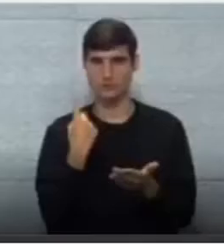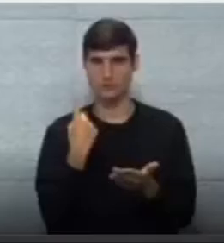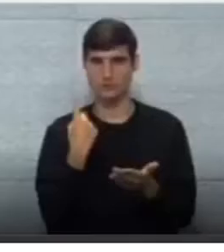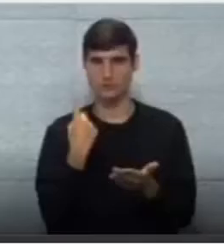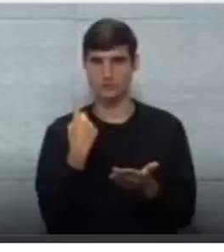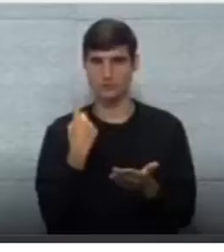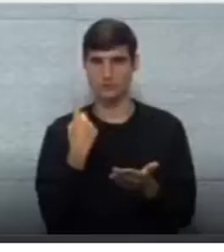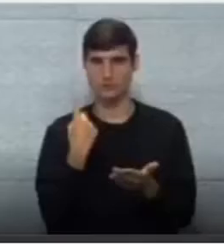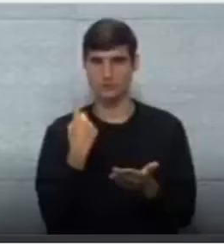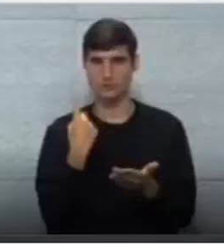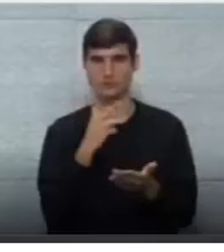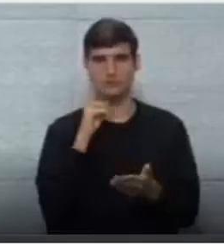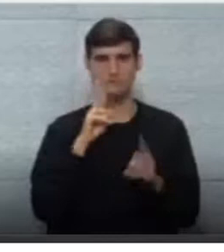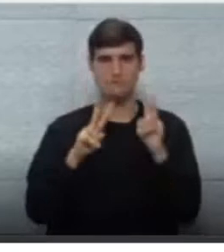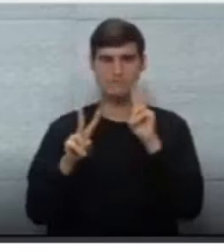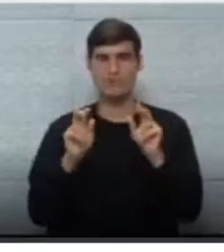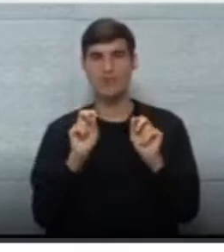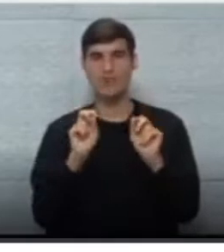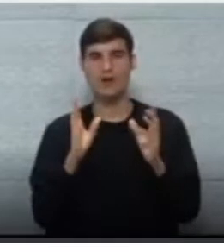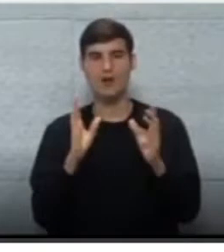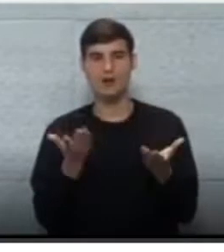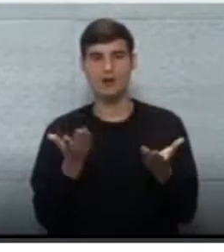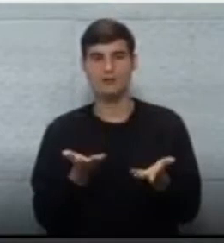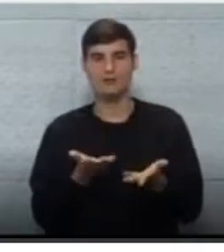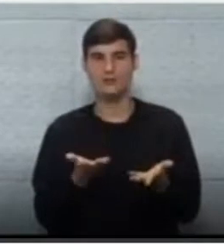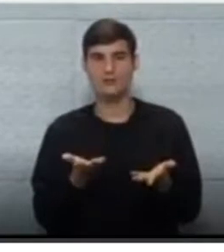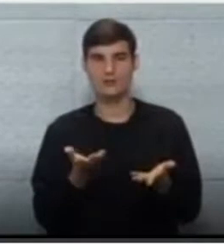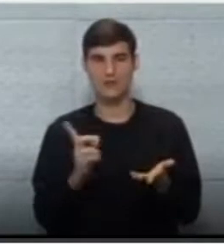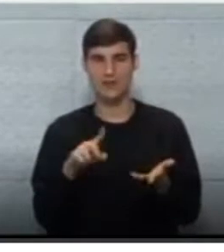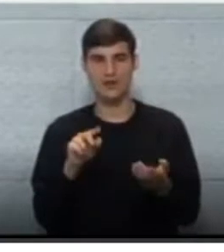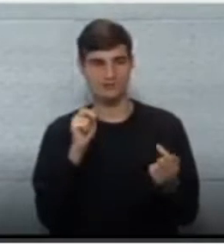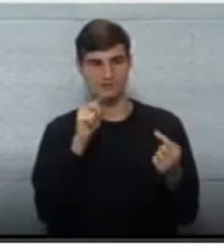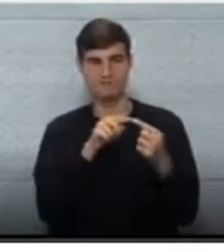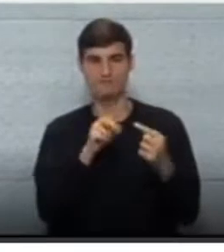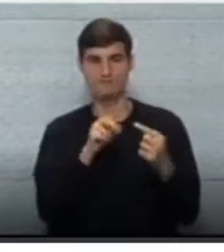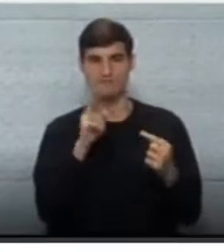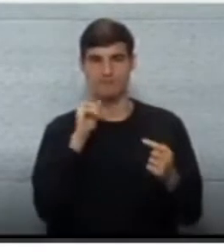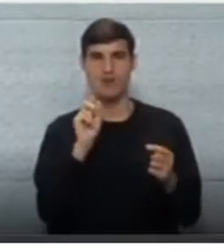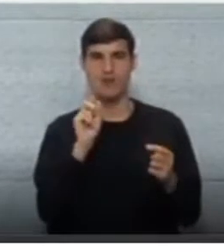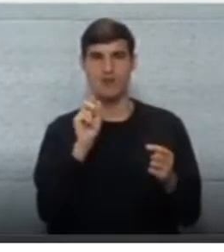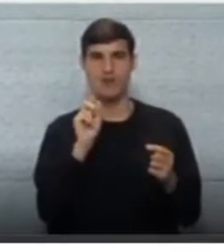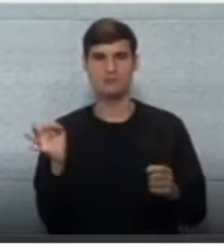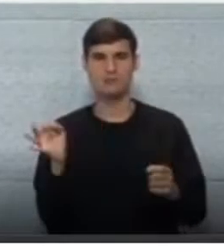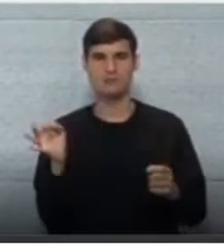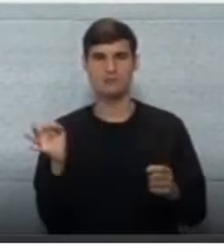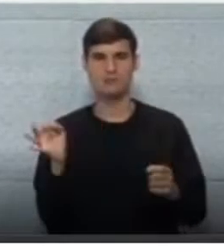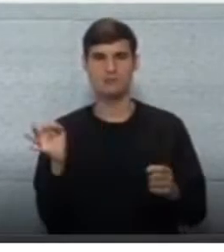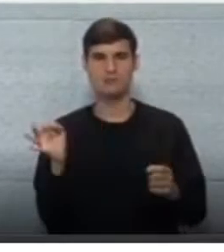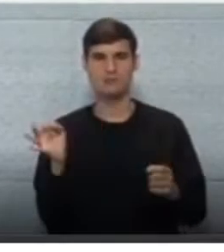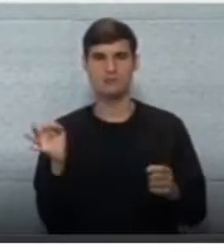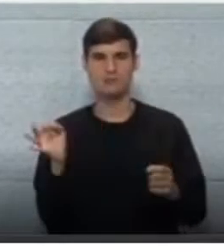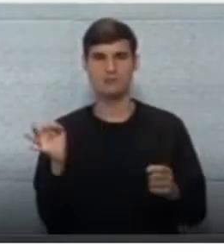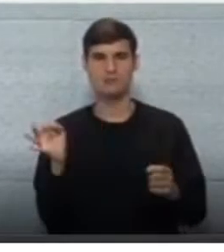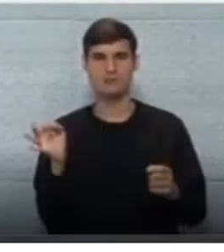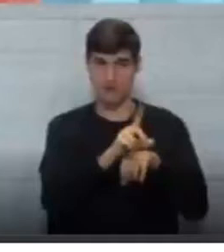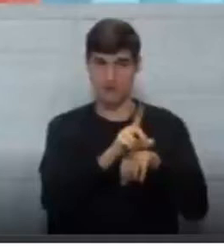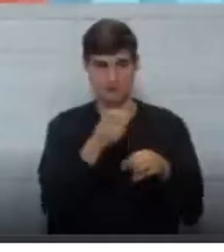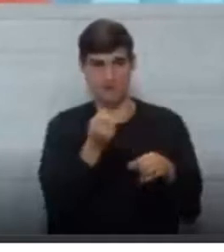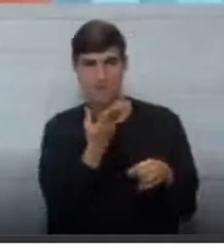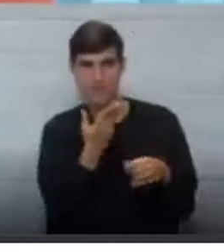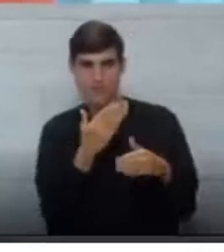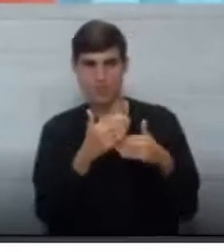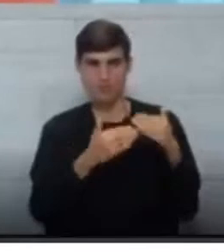contagem. Tá, então, entrar como principal micro-organismo para identificar